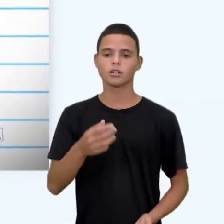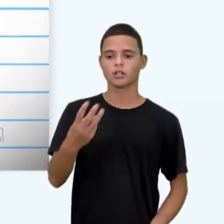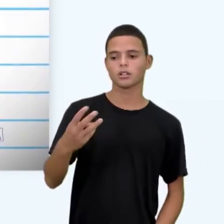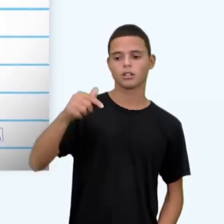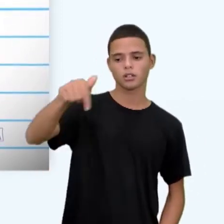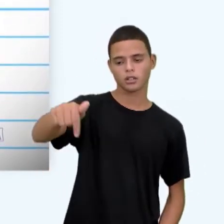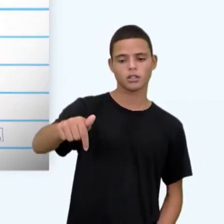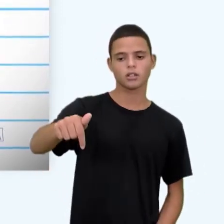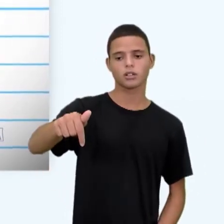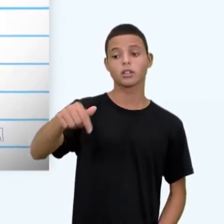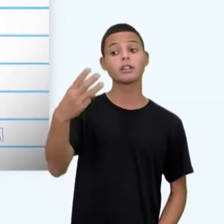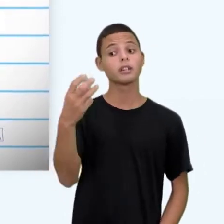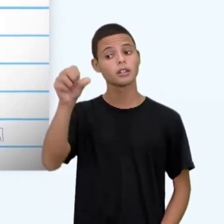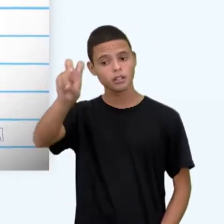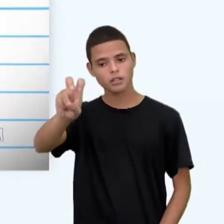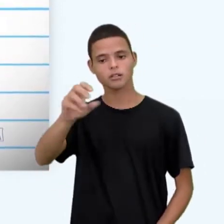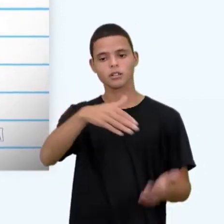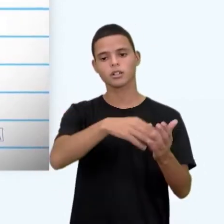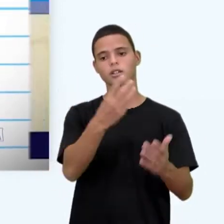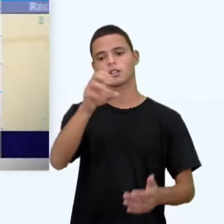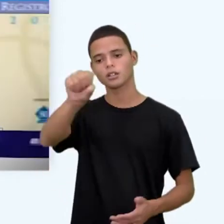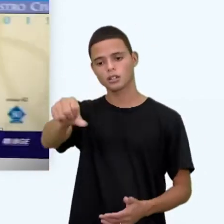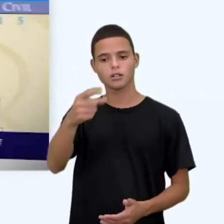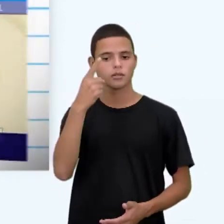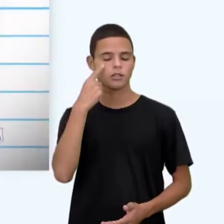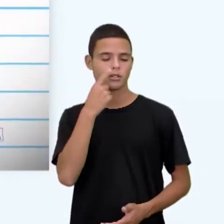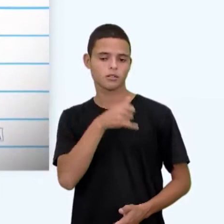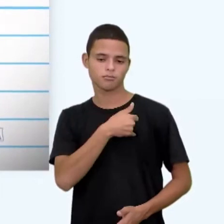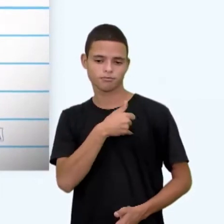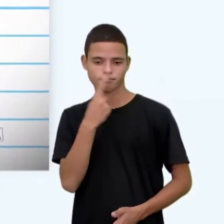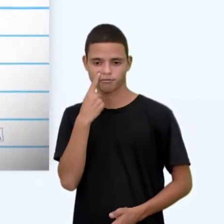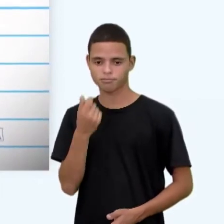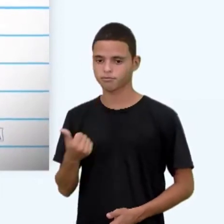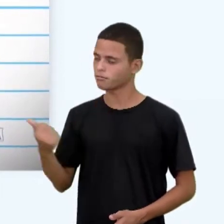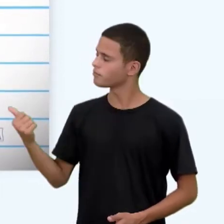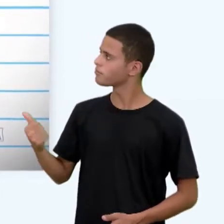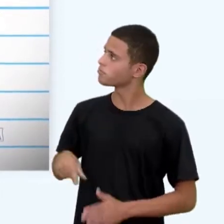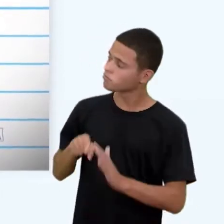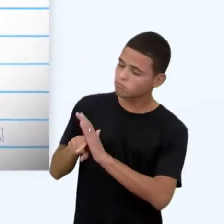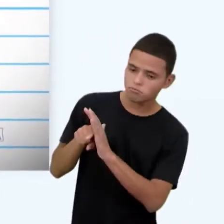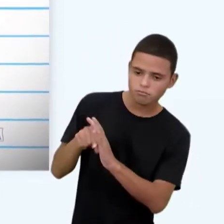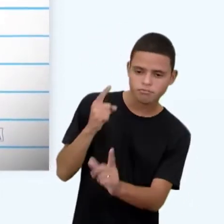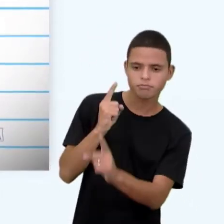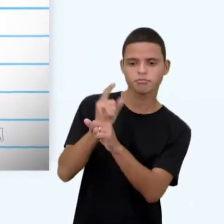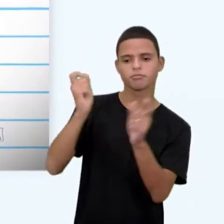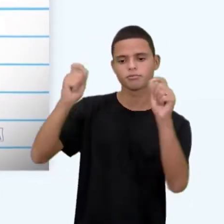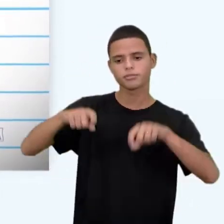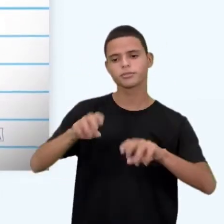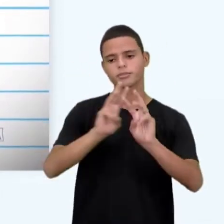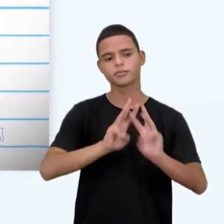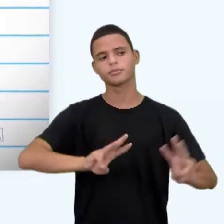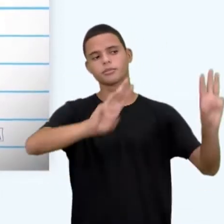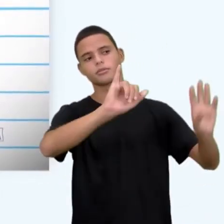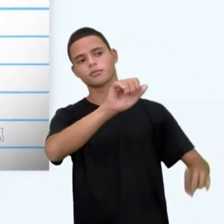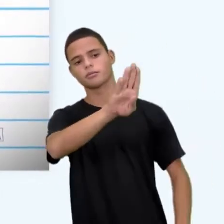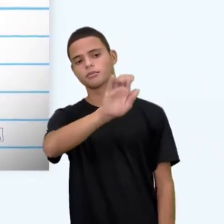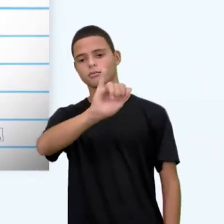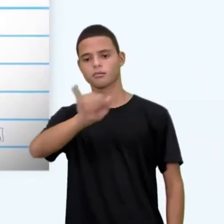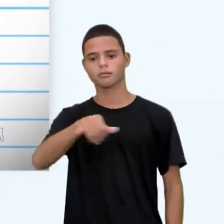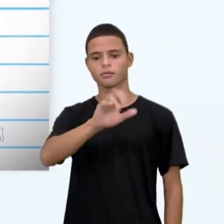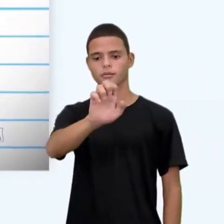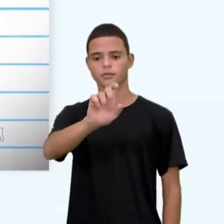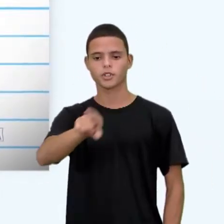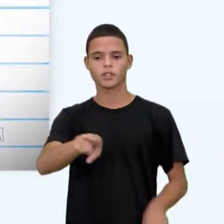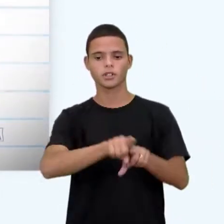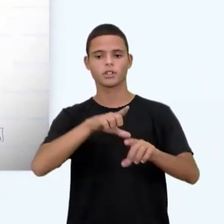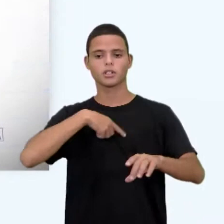35 a 39 anos. Confira a publicação Estatísticas do Registro Civil. Ela pode ser encontrada no site do IBGE e já tem mais